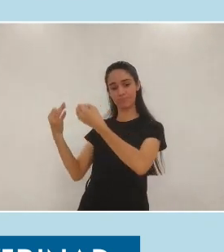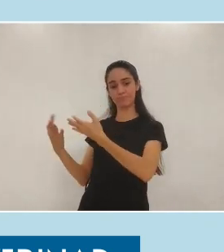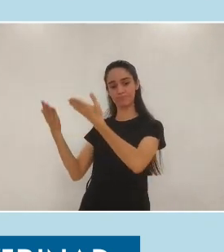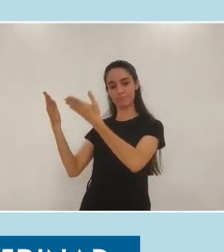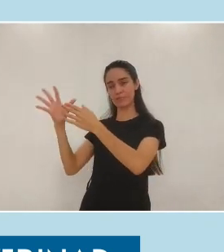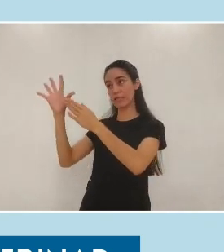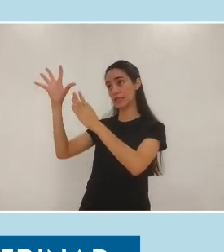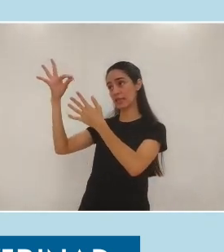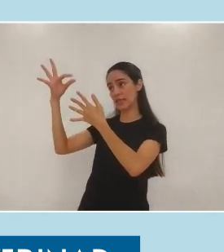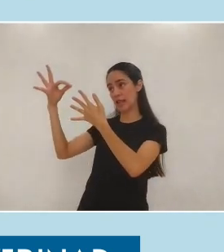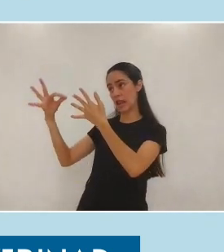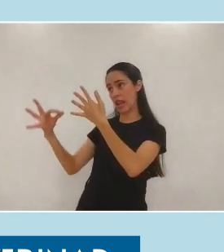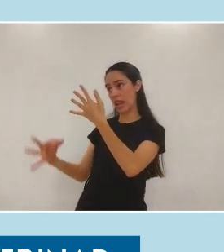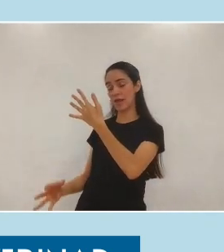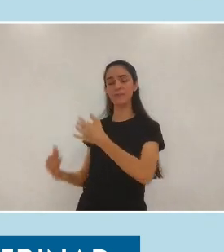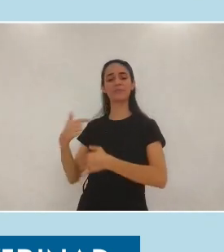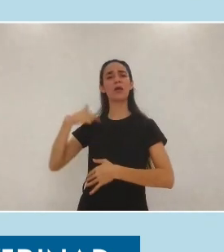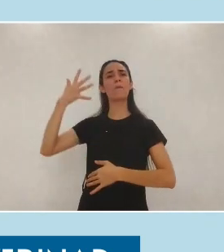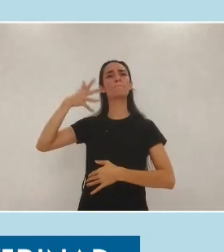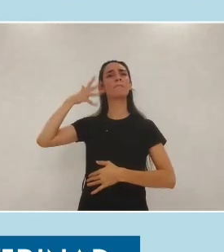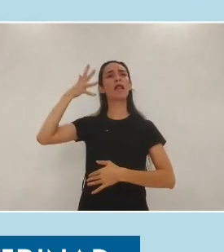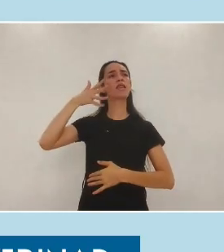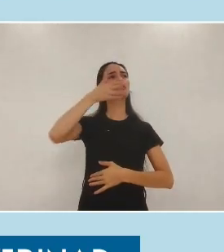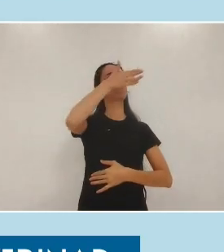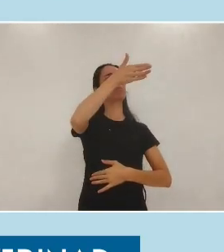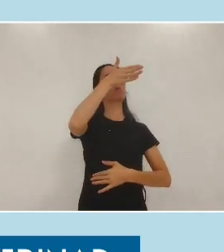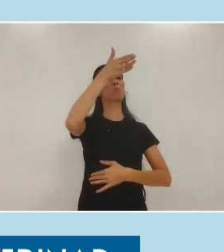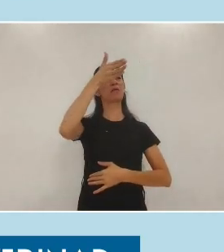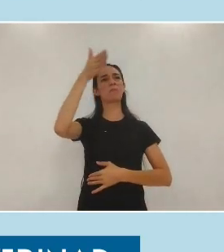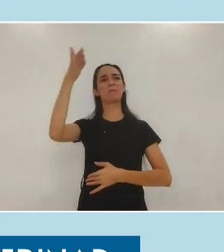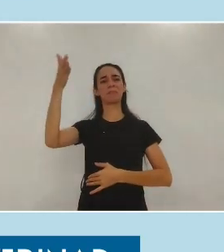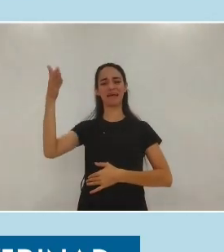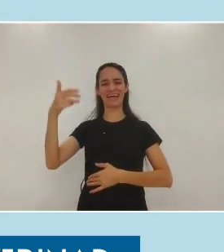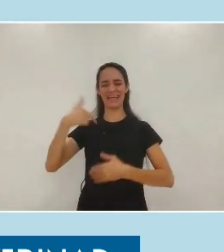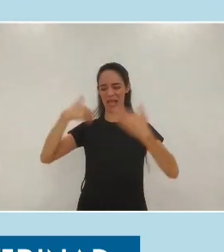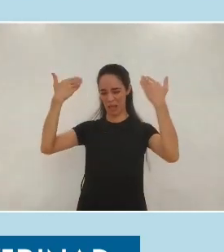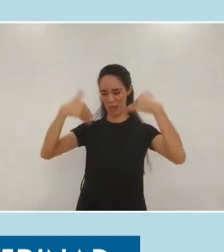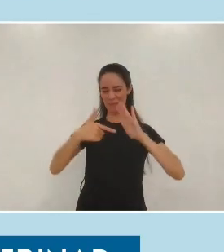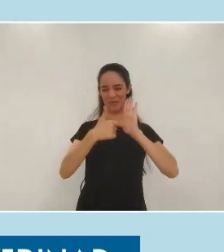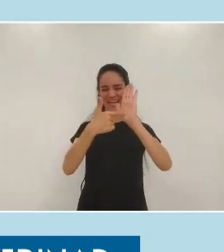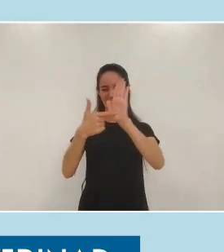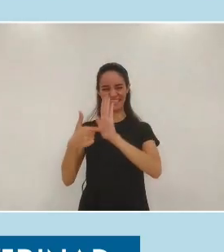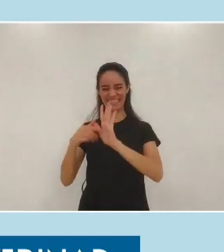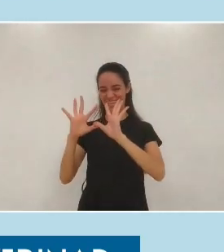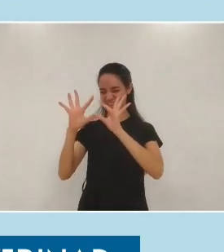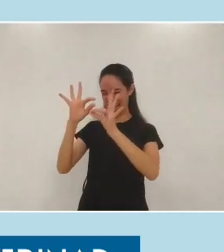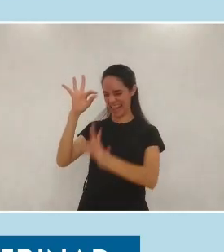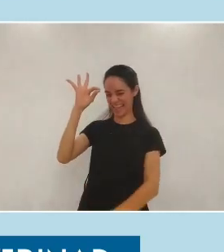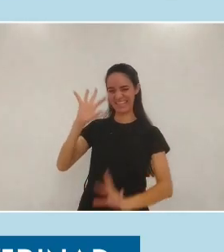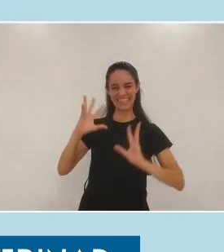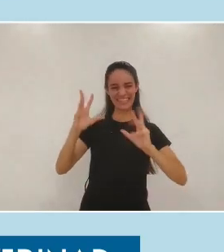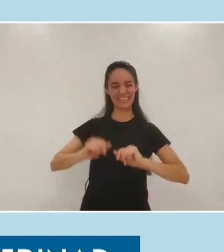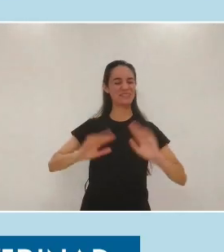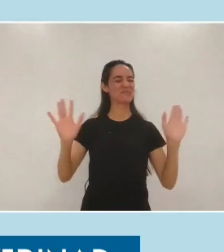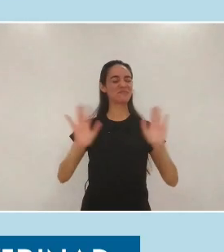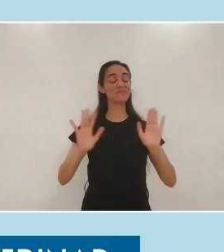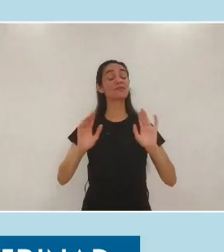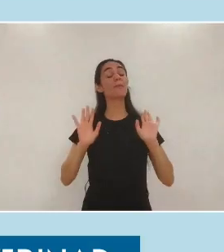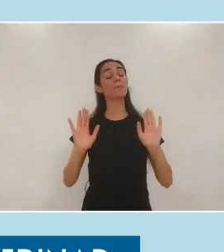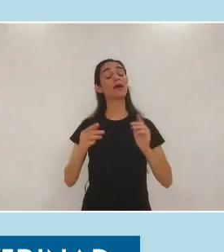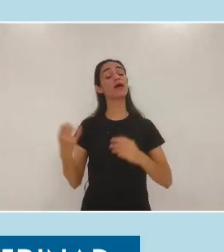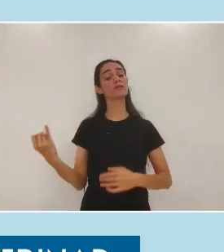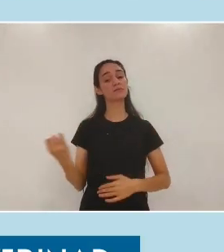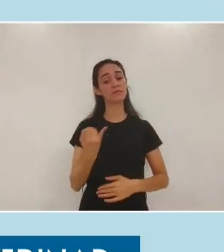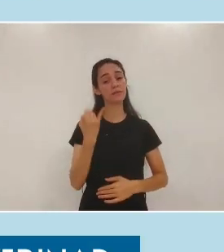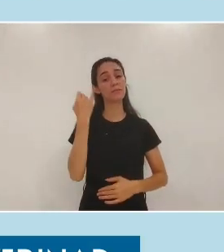faço palestra no Brasil todo, eu não fico falando por aí tudo quanto de coisas de CID que eu tenho, mas é importante vocês saberem disso,